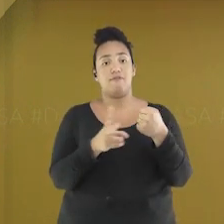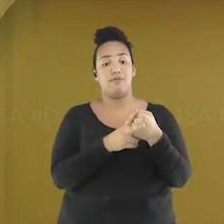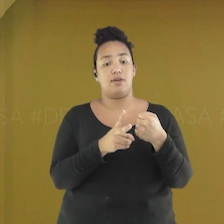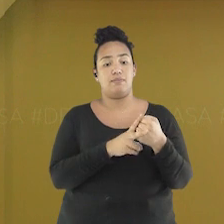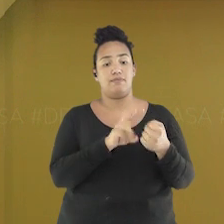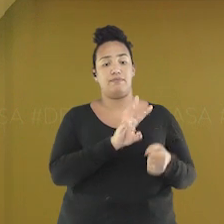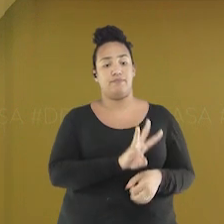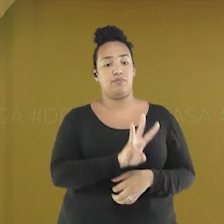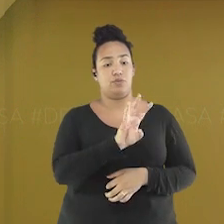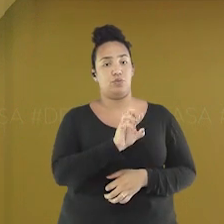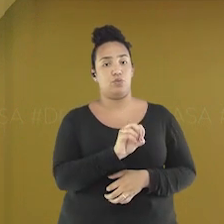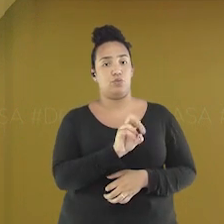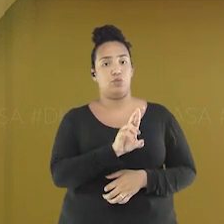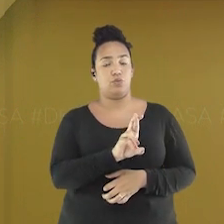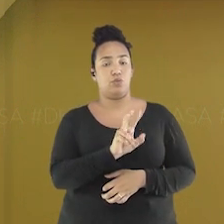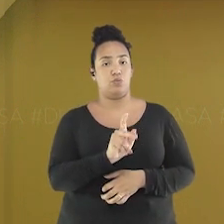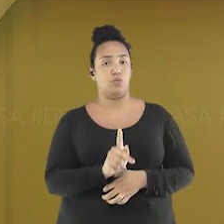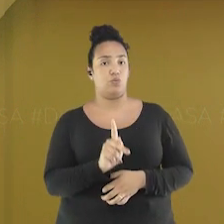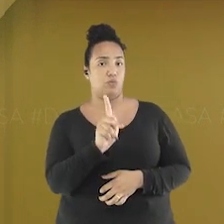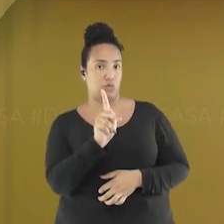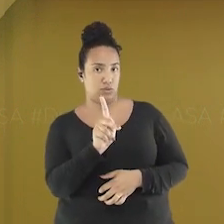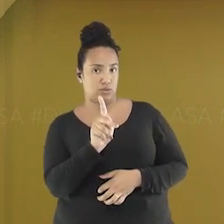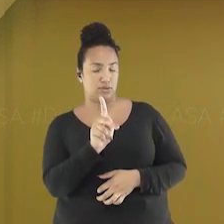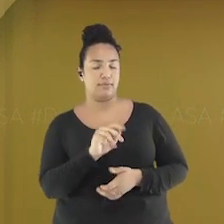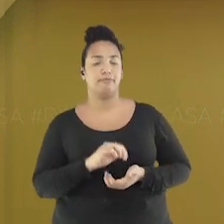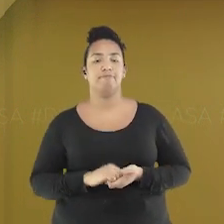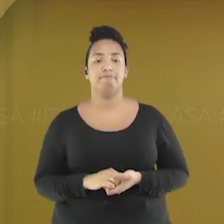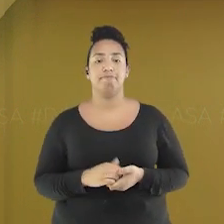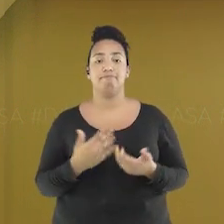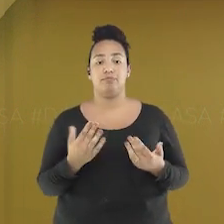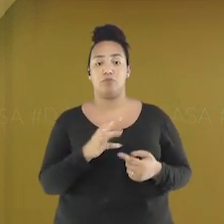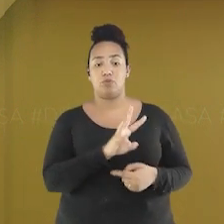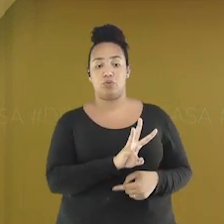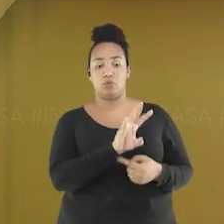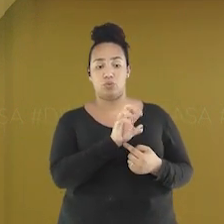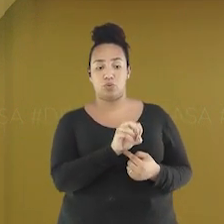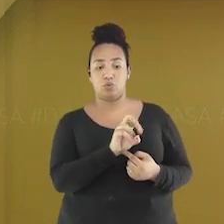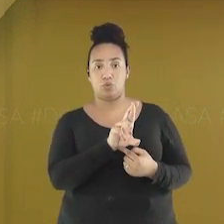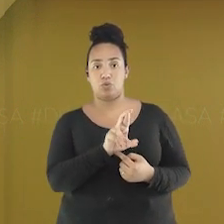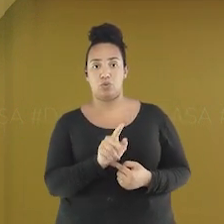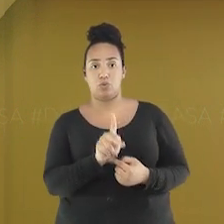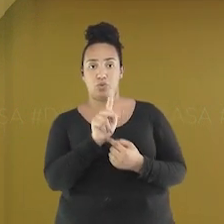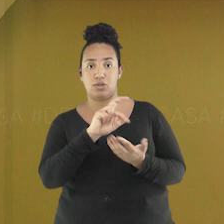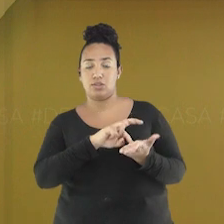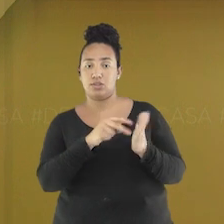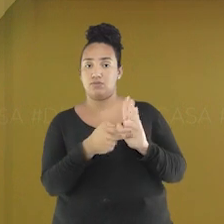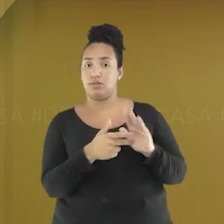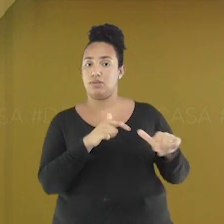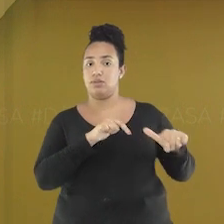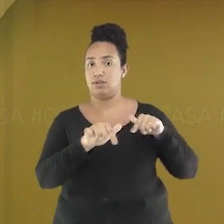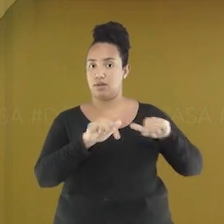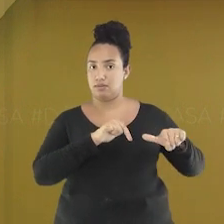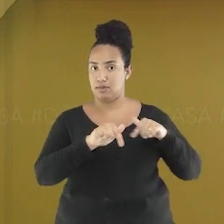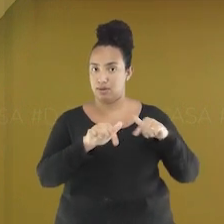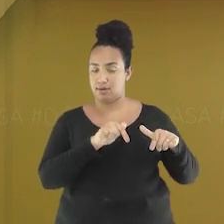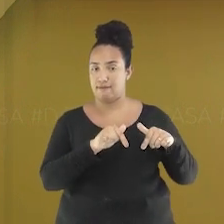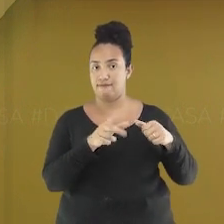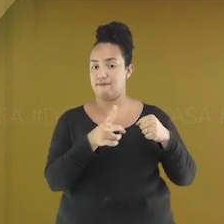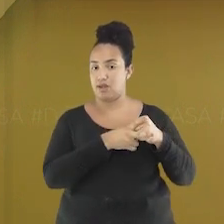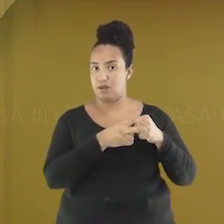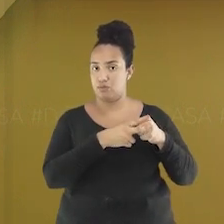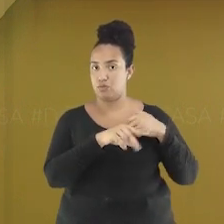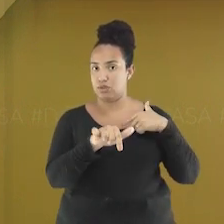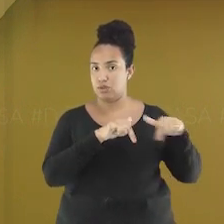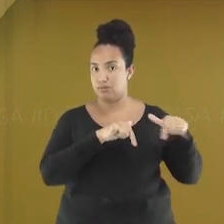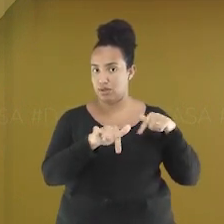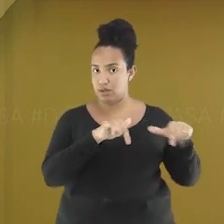aquele E-R-I-S no final. Work significa trabalhar, o verbo trabalhar, né? Também pode ser o substantivo, mas estamos falando